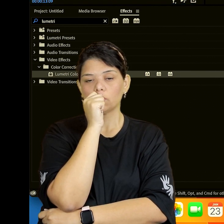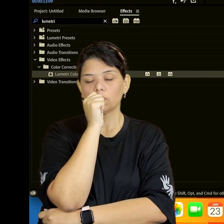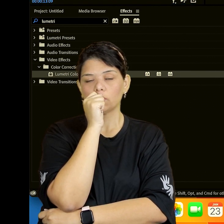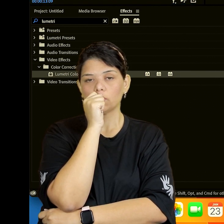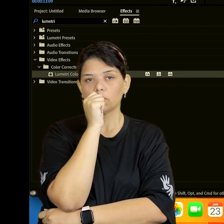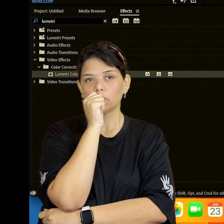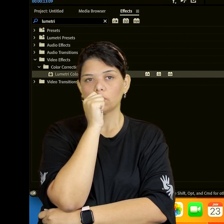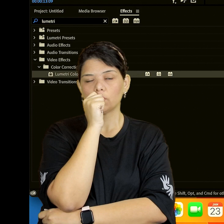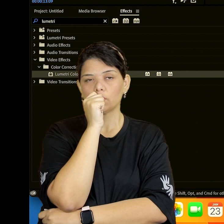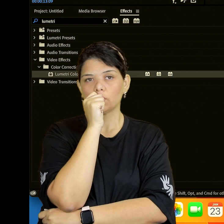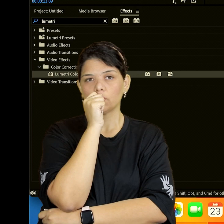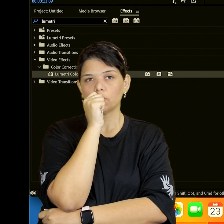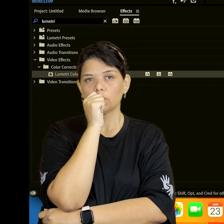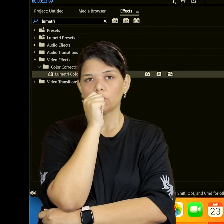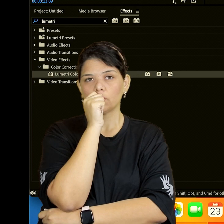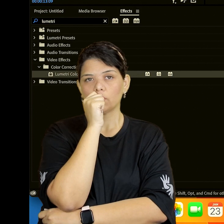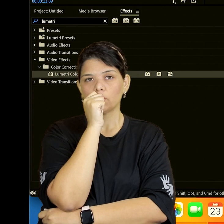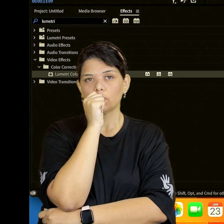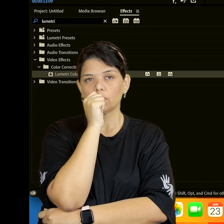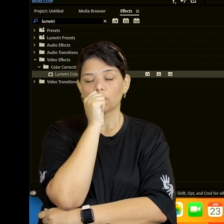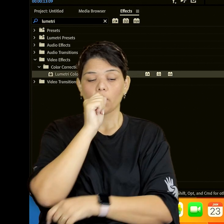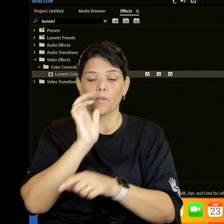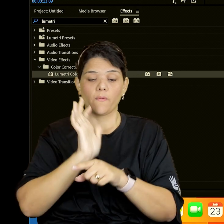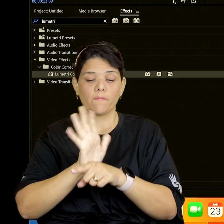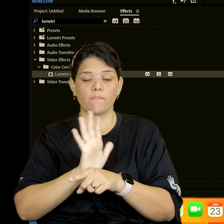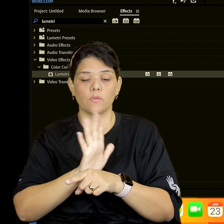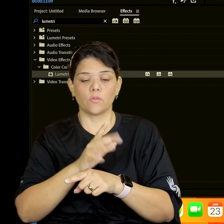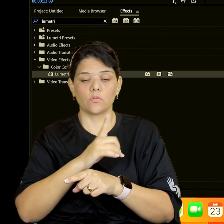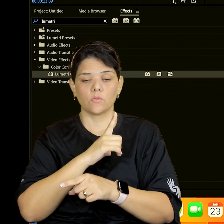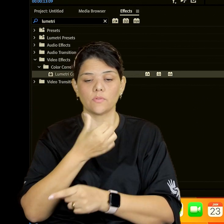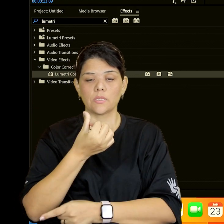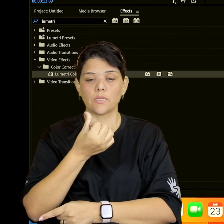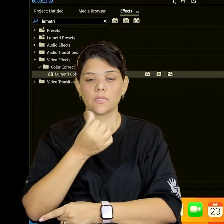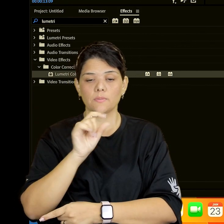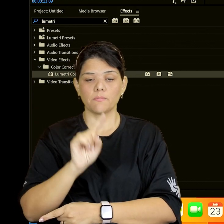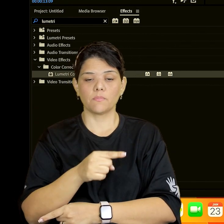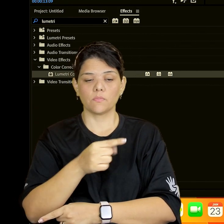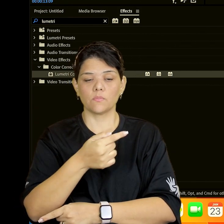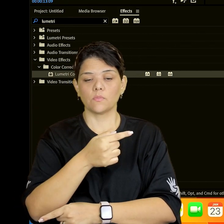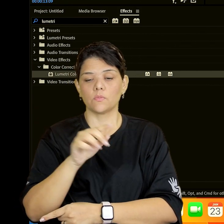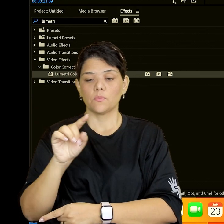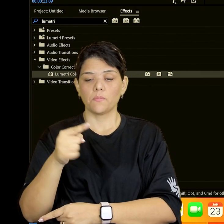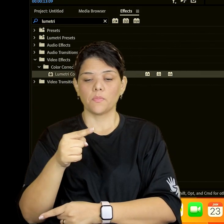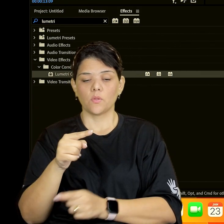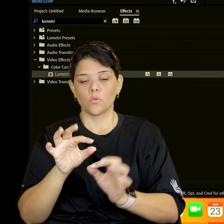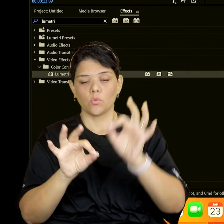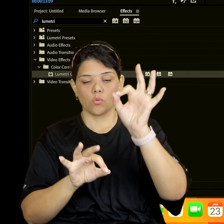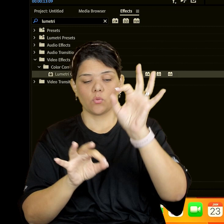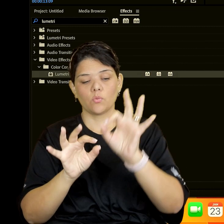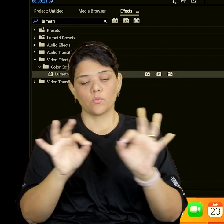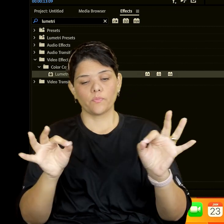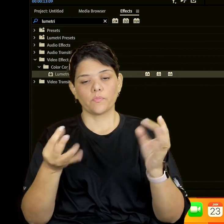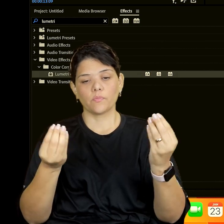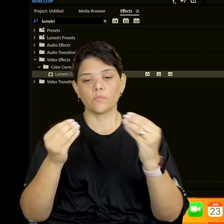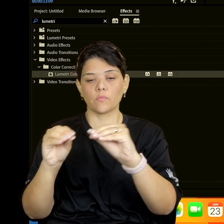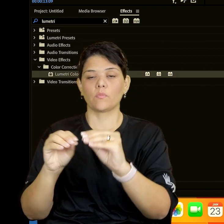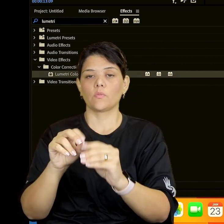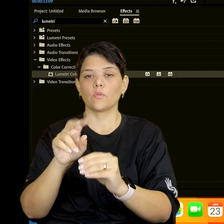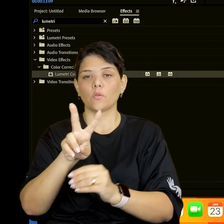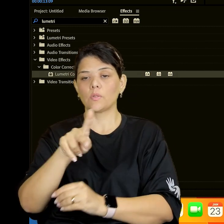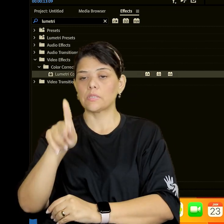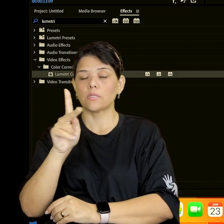Aí, eu peguei um vídeo que estava em 6.000 por 7.000 e joguei ele para uma sequência em 2K. Olha o que a gente